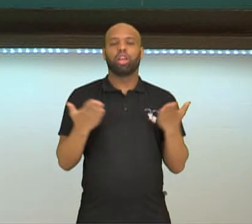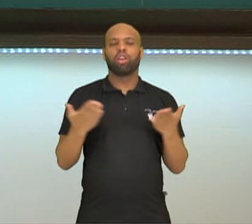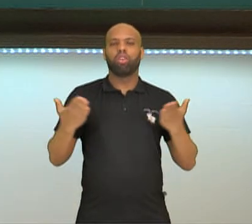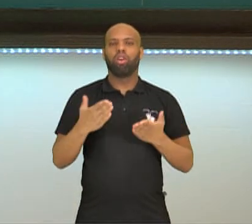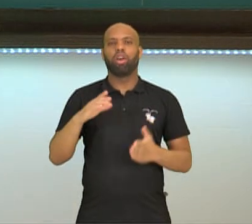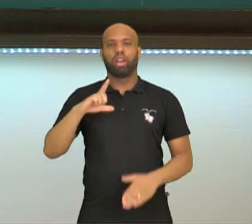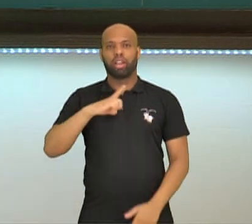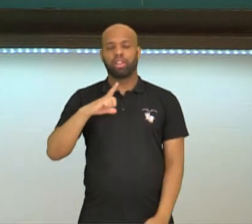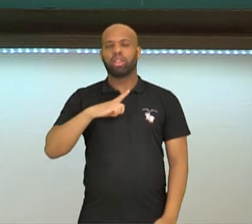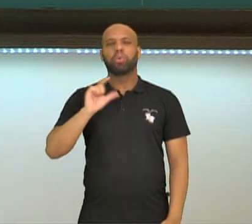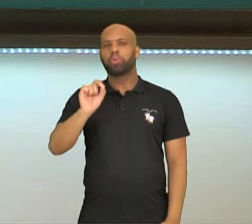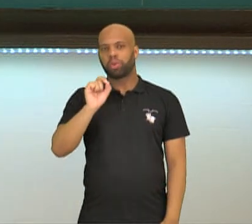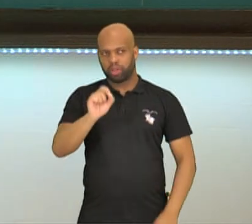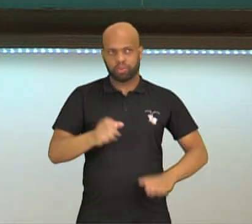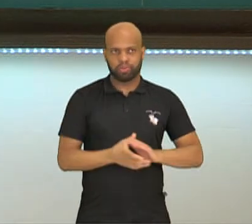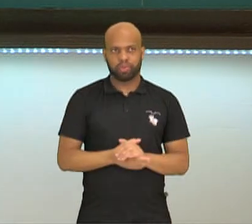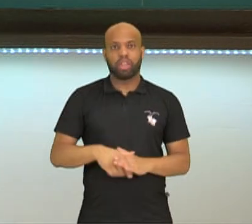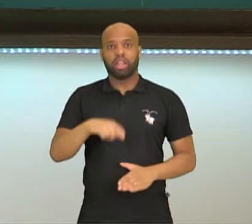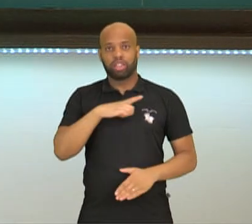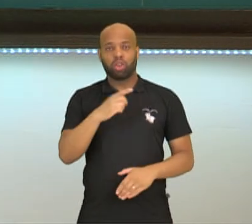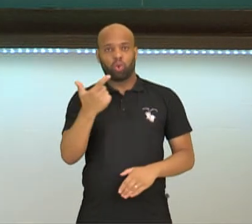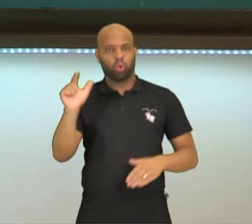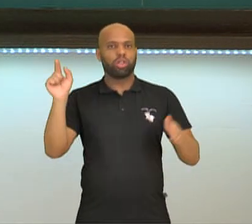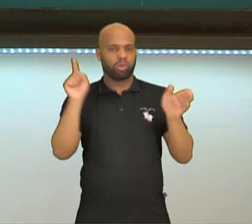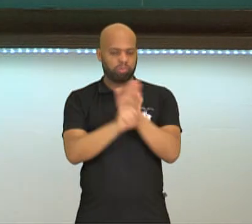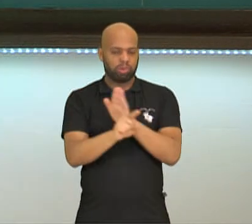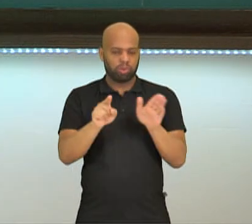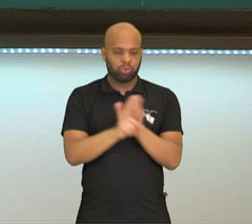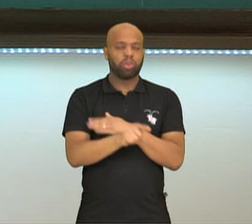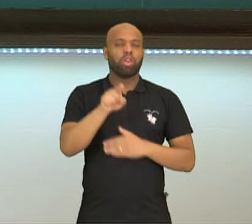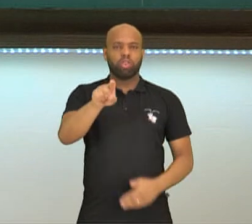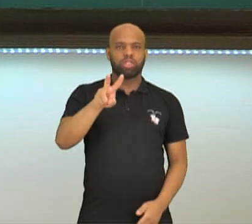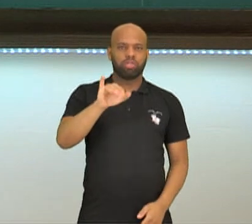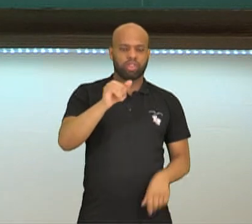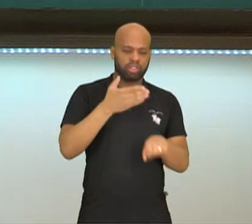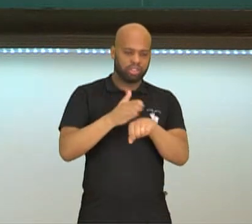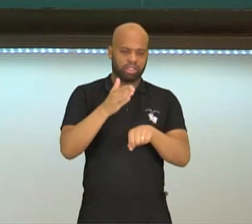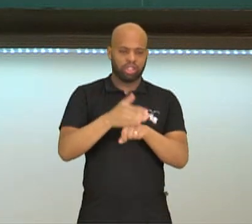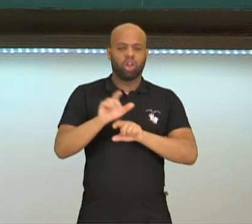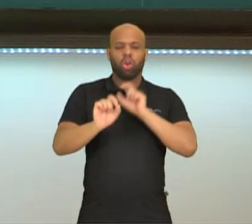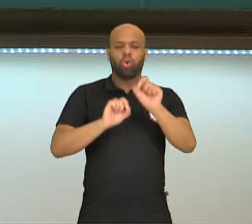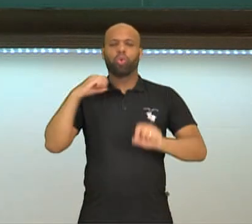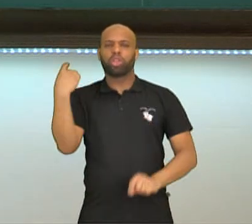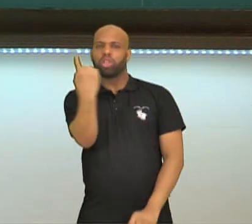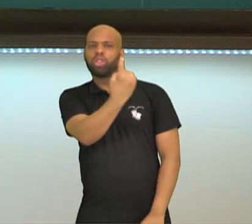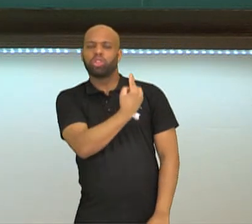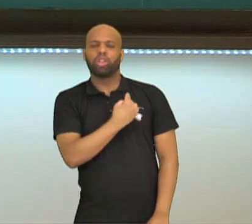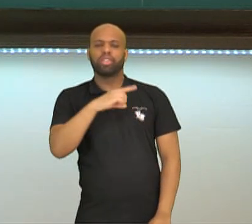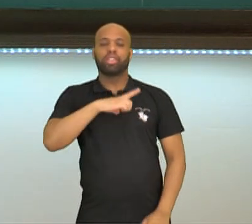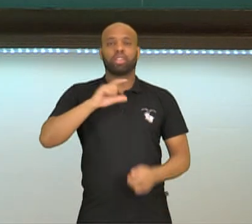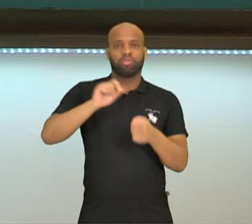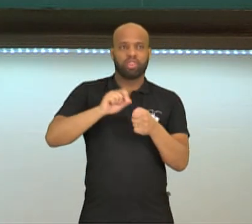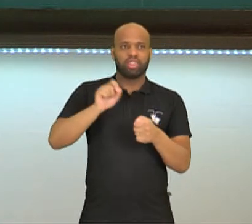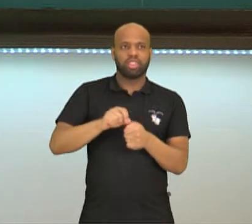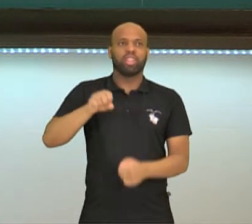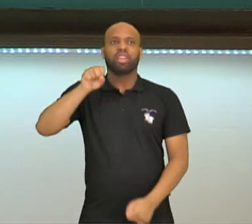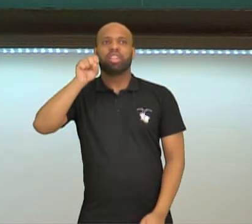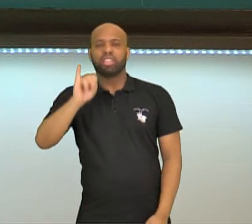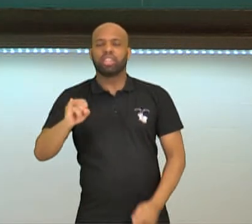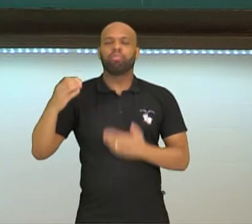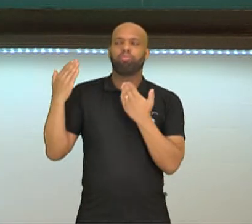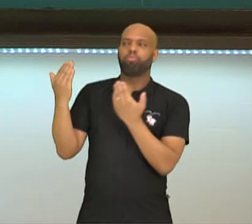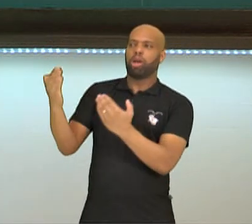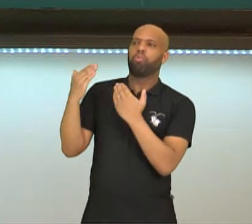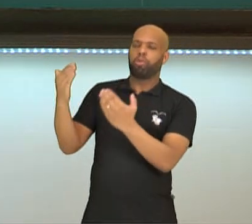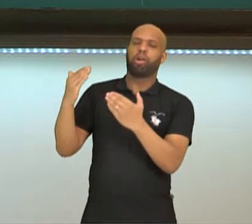E aí então, mais uma questão aqui para você praticar. O que devemos fazer então em casos de suspeita